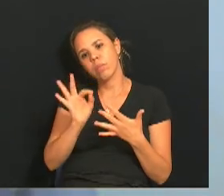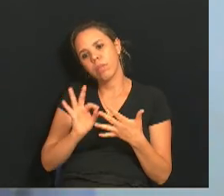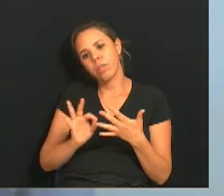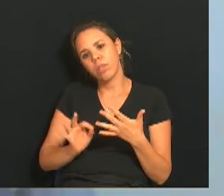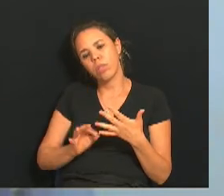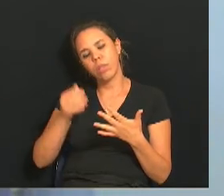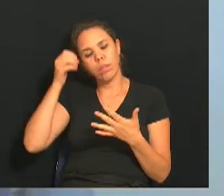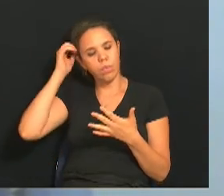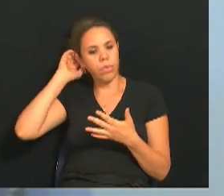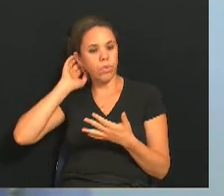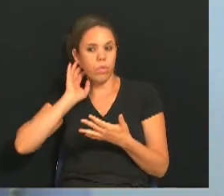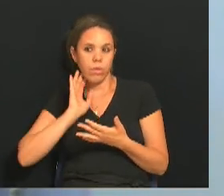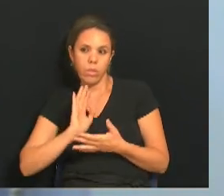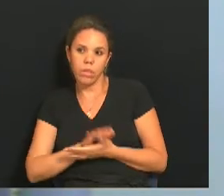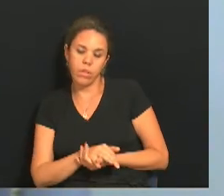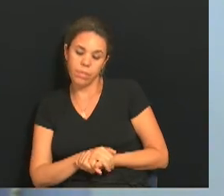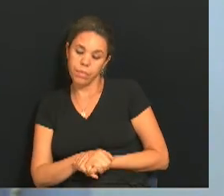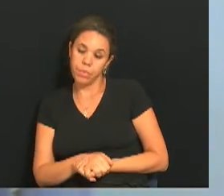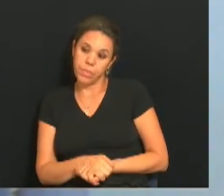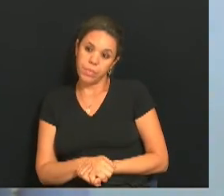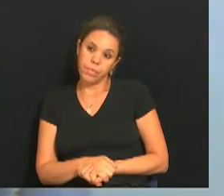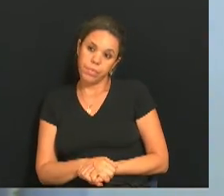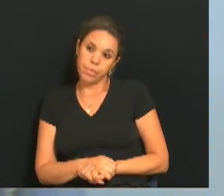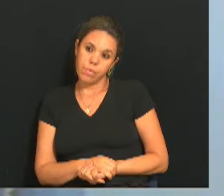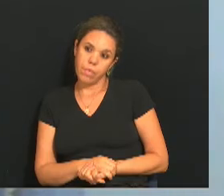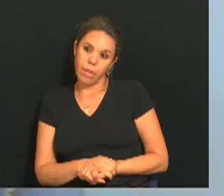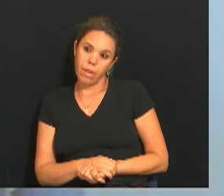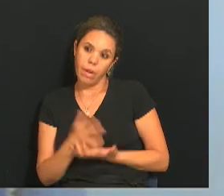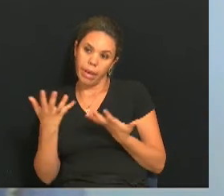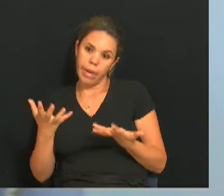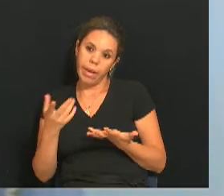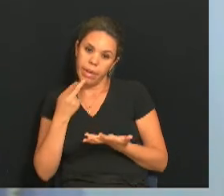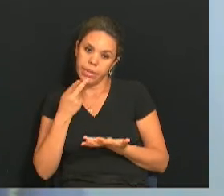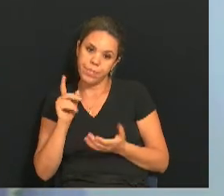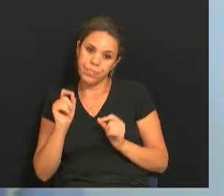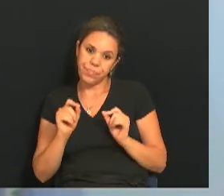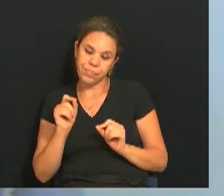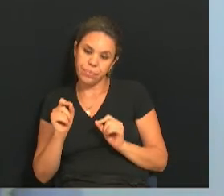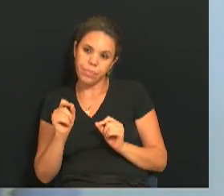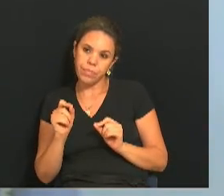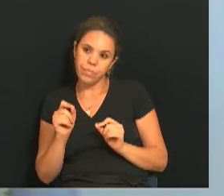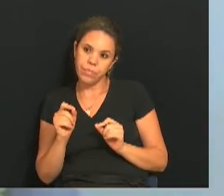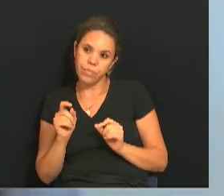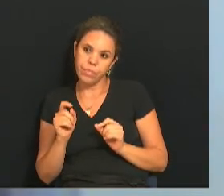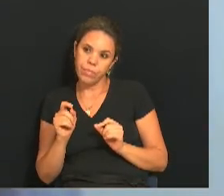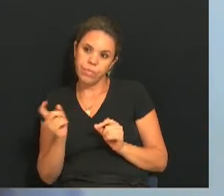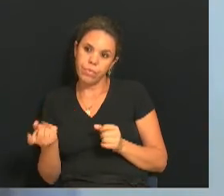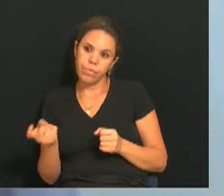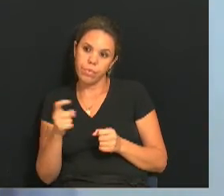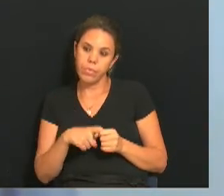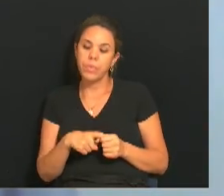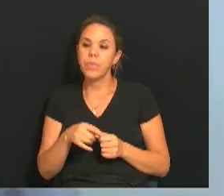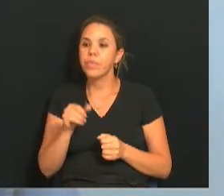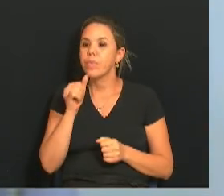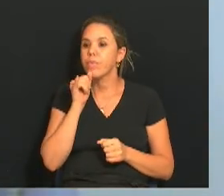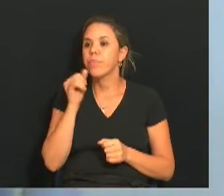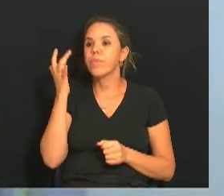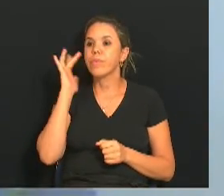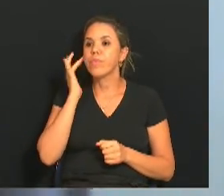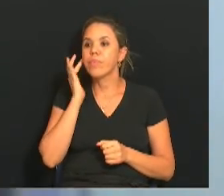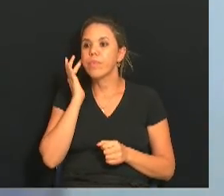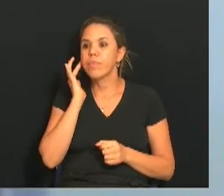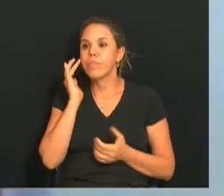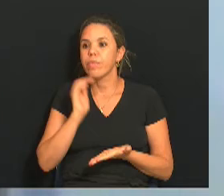queria trazer. Queria dizer também que, retomar, que acho que a Secretaria